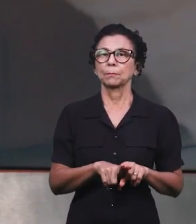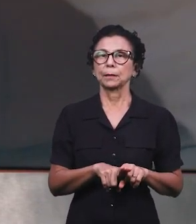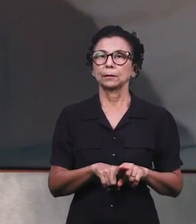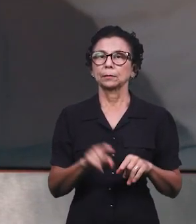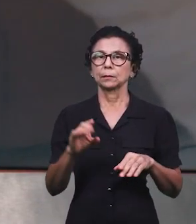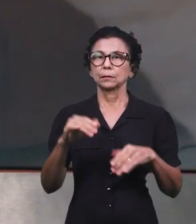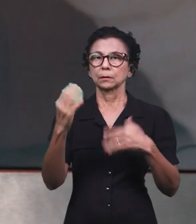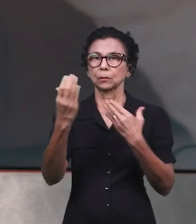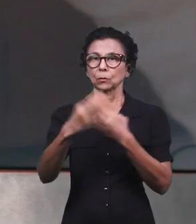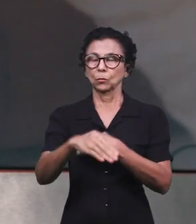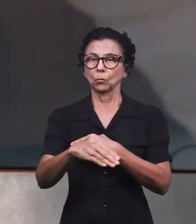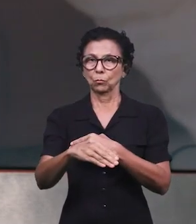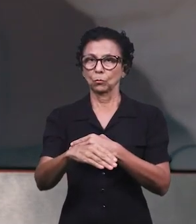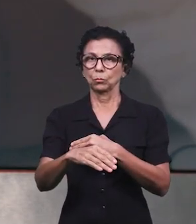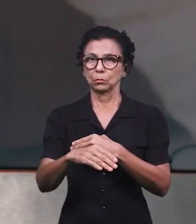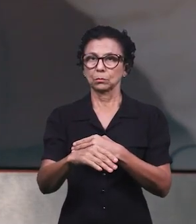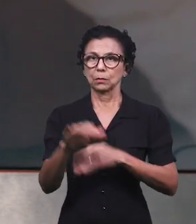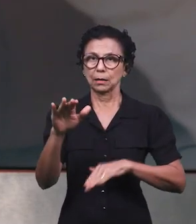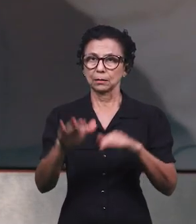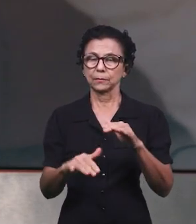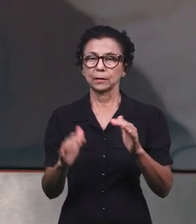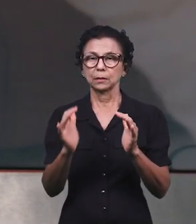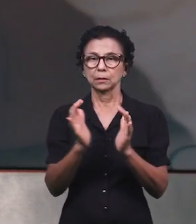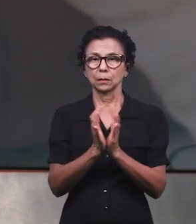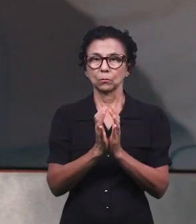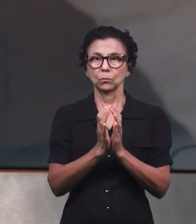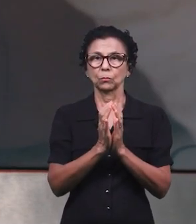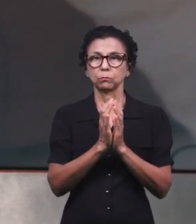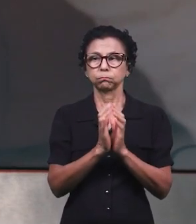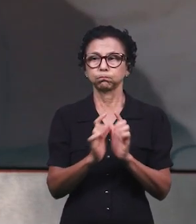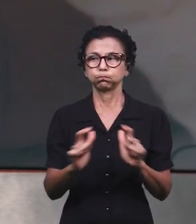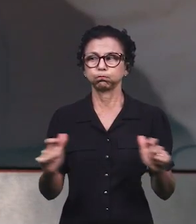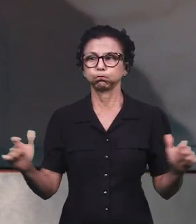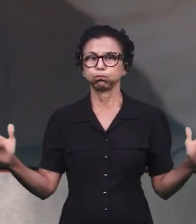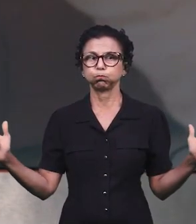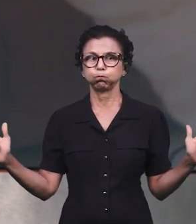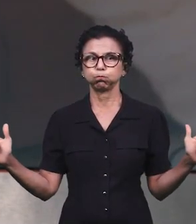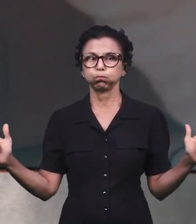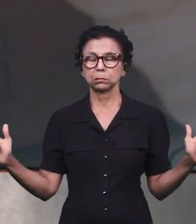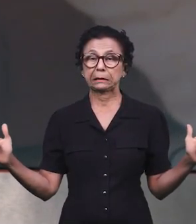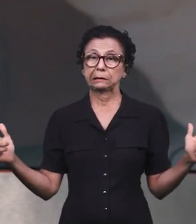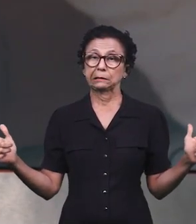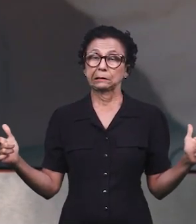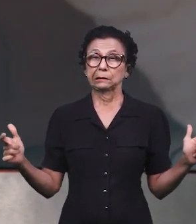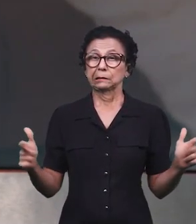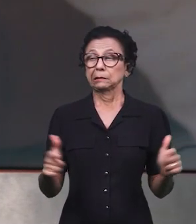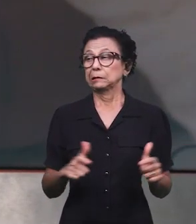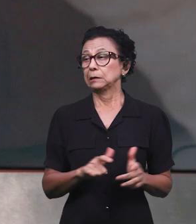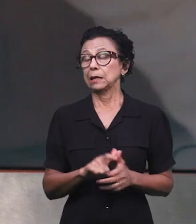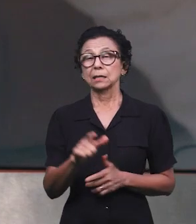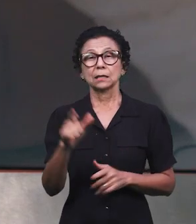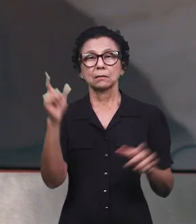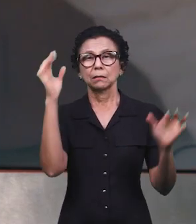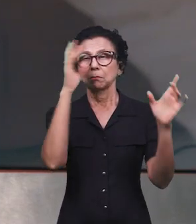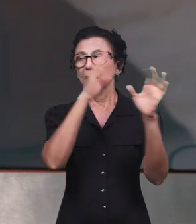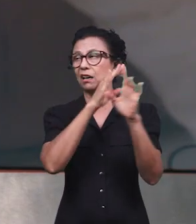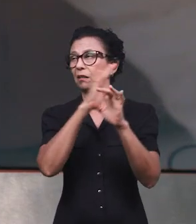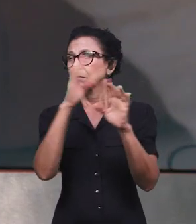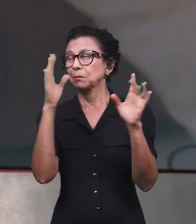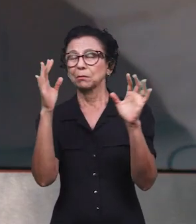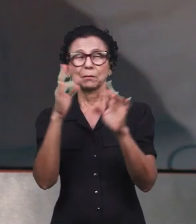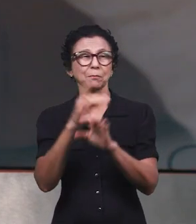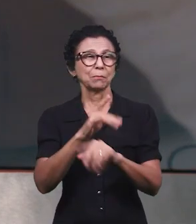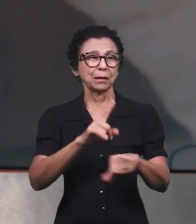ter turmas muito grandes. E onde tem muita gente ali, ocorre às vezes mais chance de ter dispersão de conteúdo, de perda